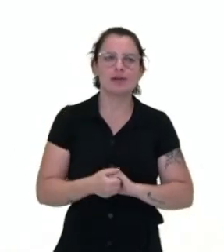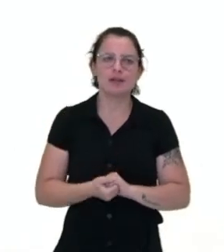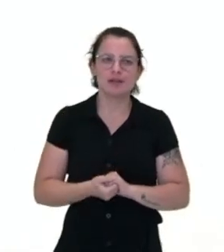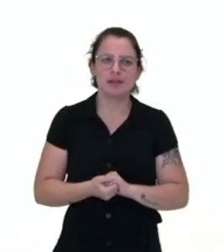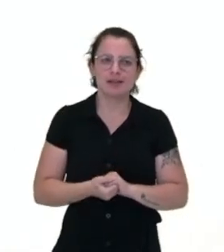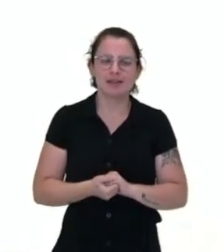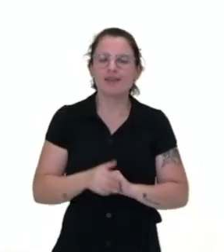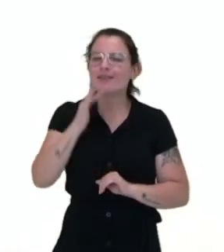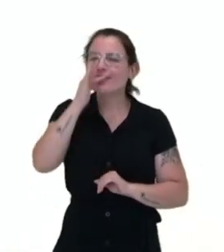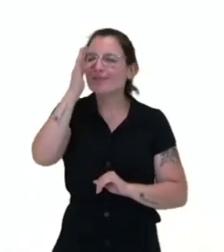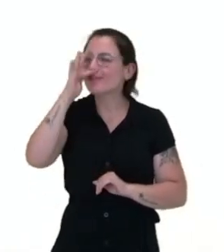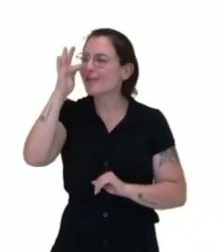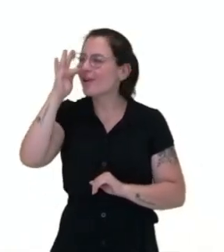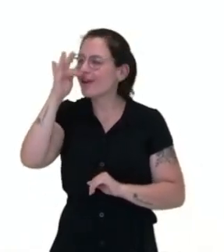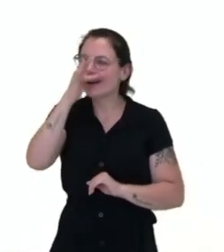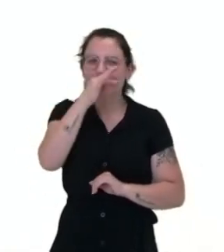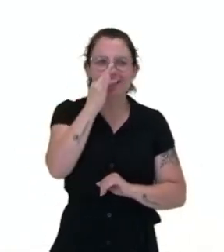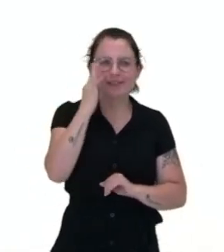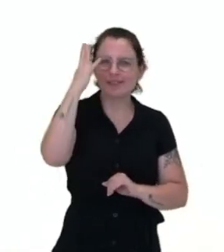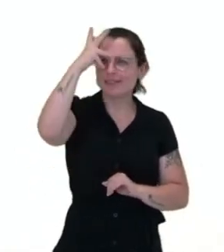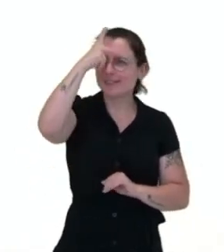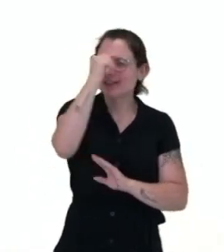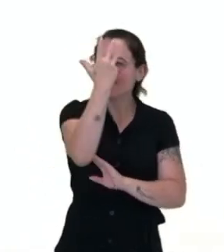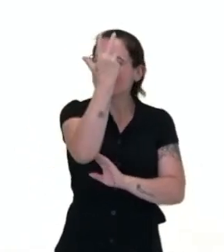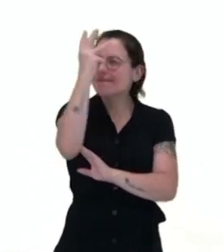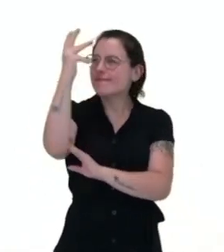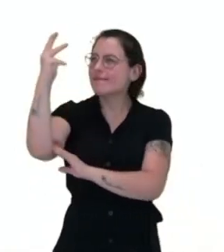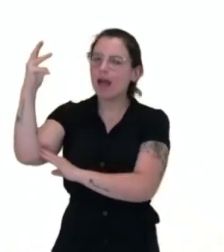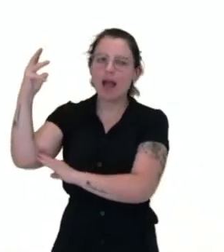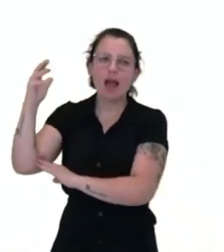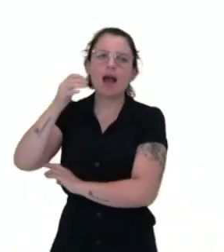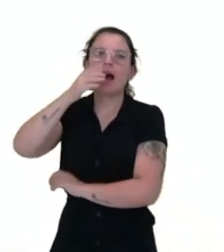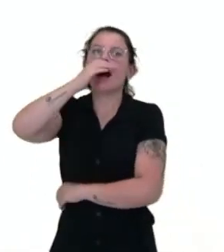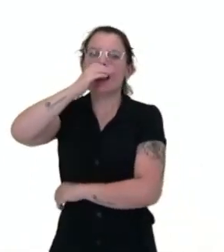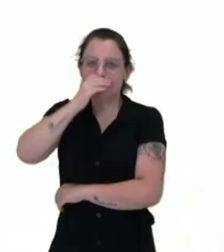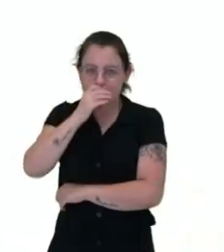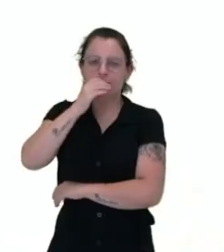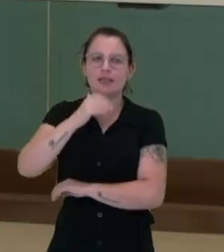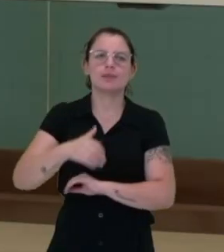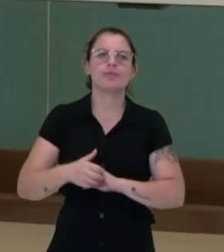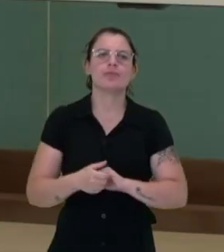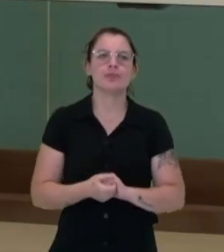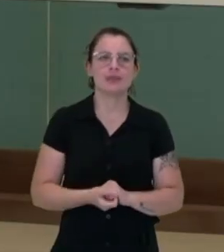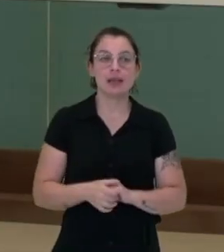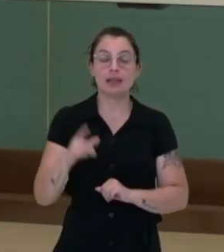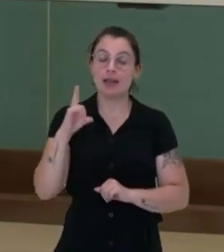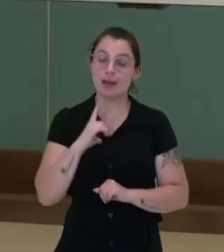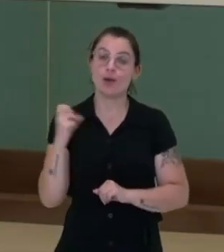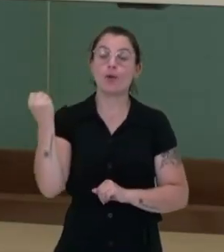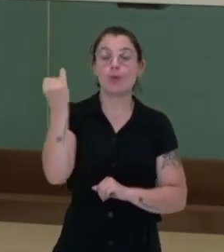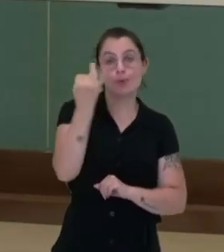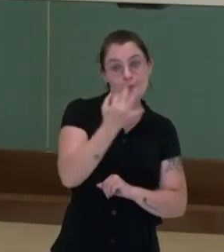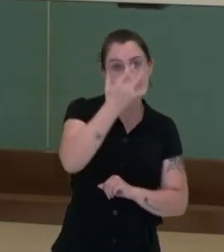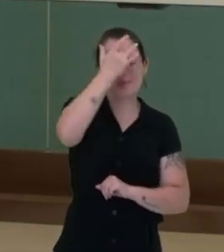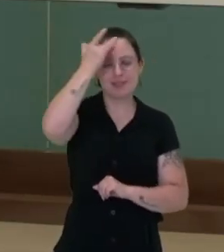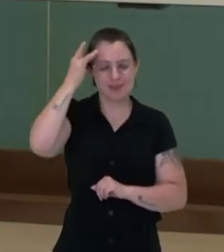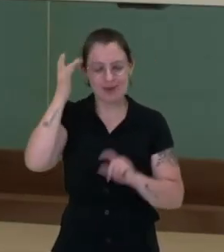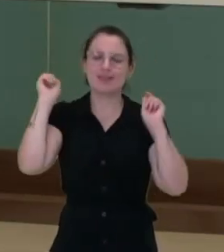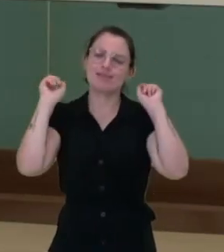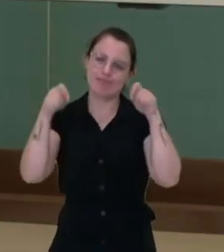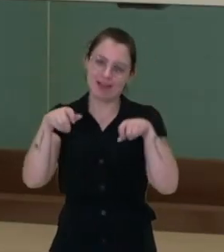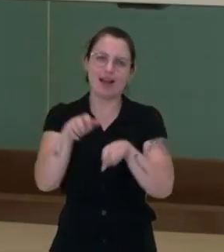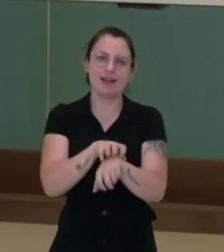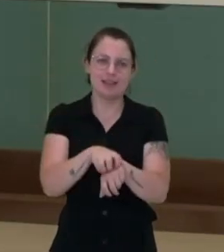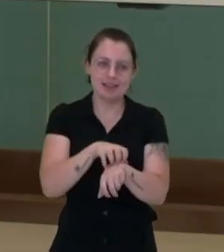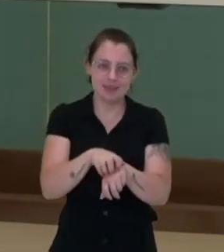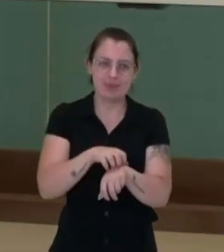da primavera, quando as árvores estão cheias de flores? É o pólen. Então, algumas pessoas podem ser alérgicas